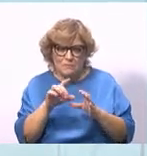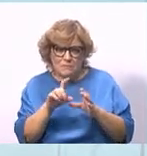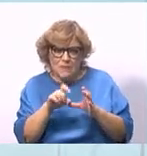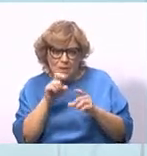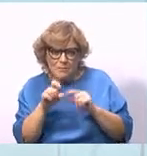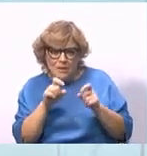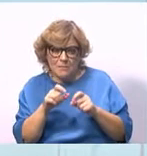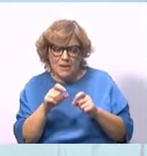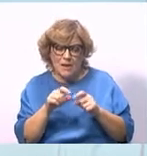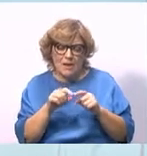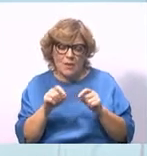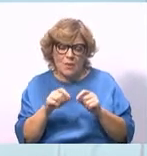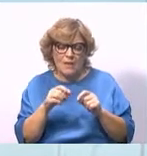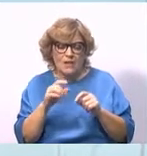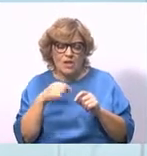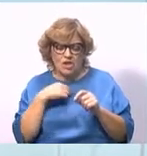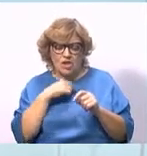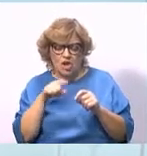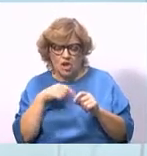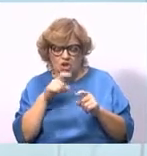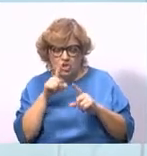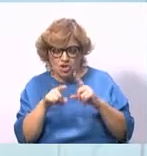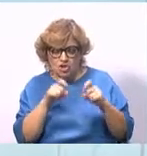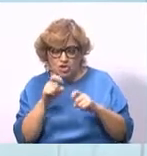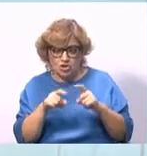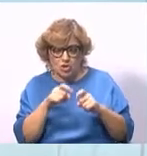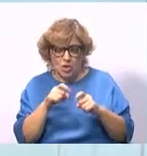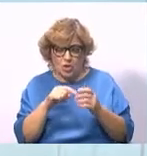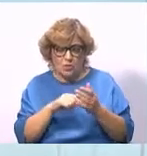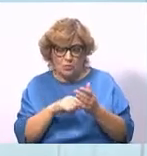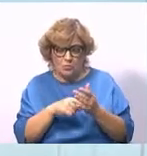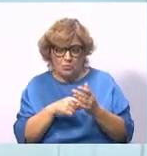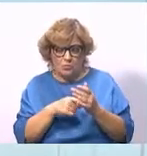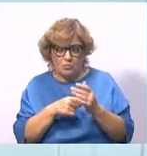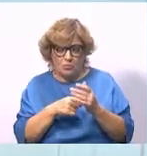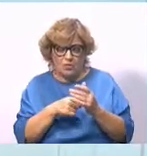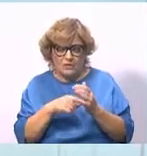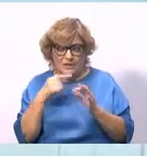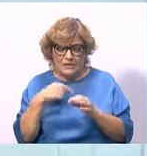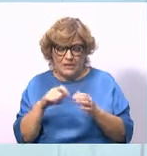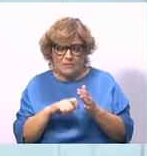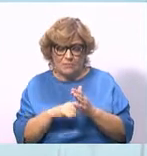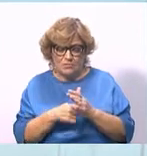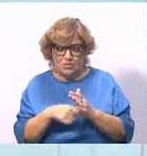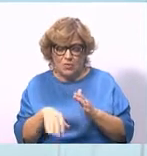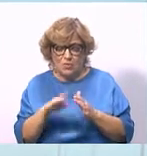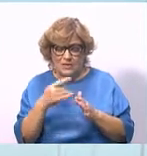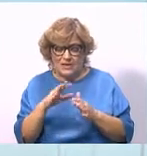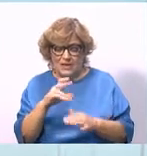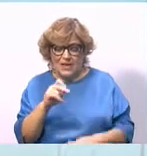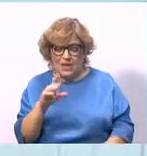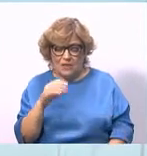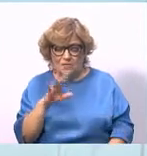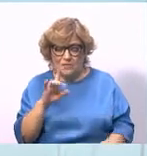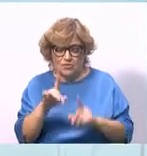significa? Significa que nós, seletivamente, portanto, de onde temos este ponto aqui de pressão, que era onde estava o calo,